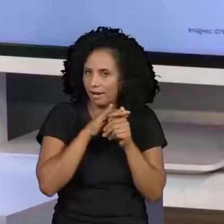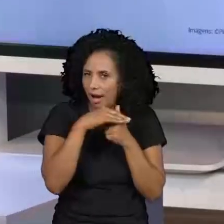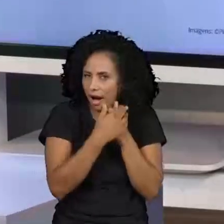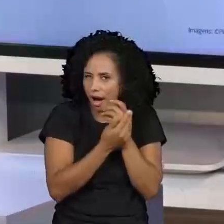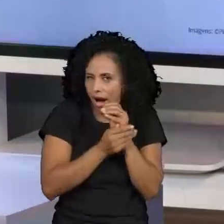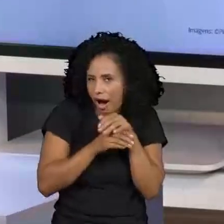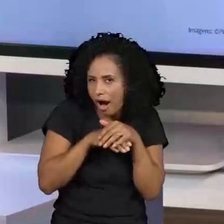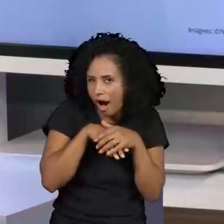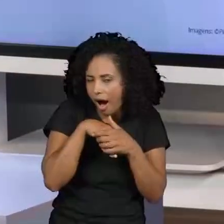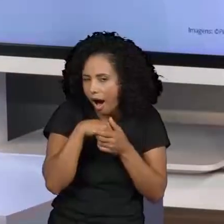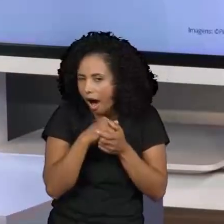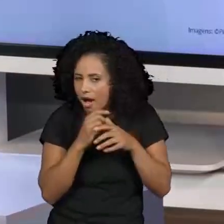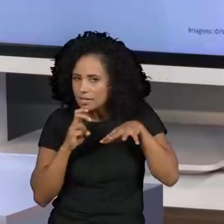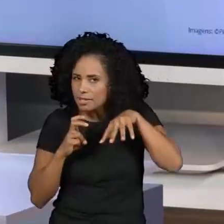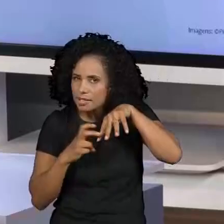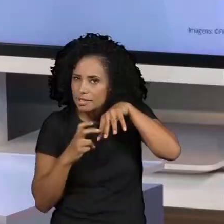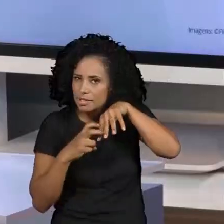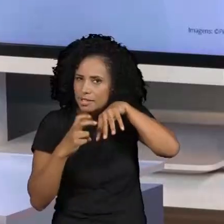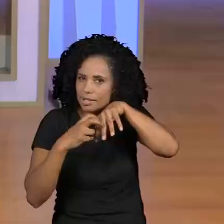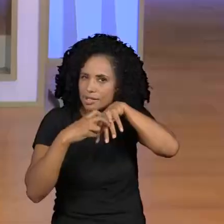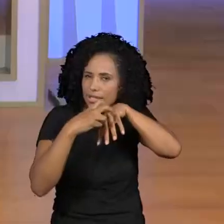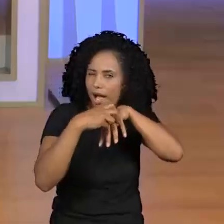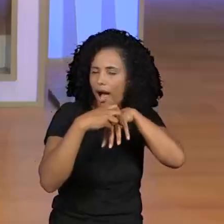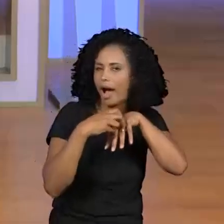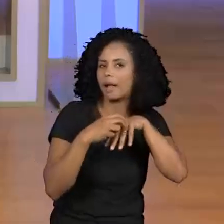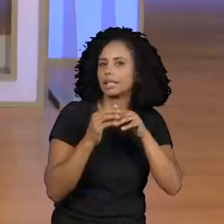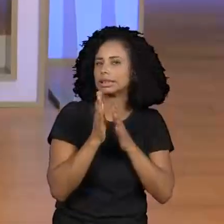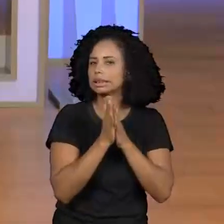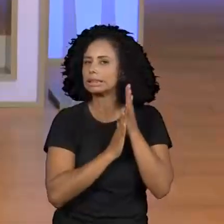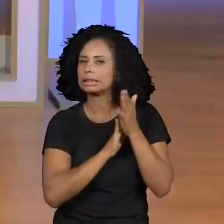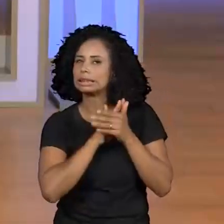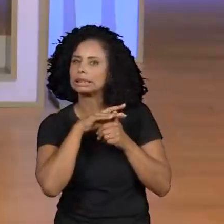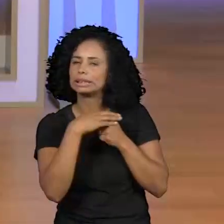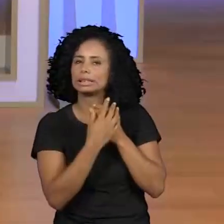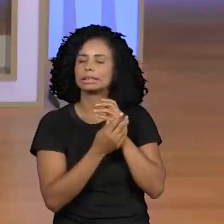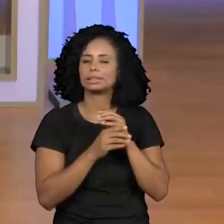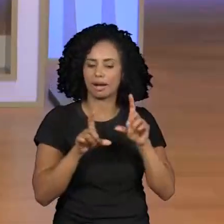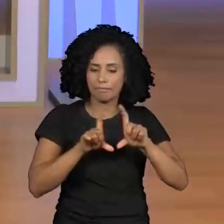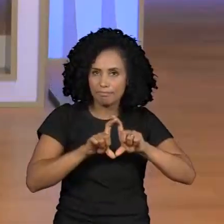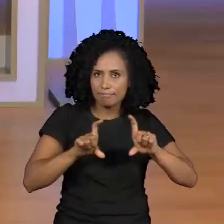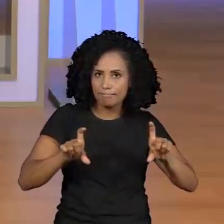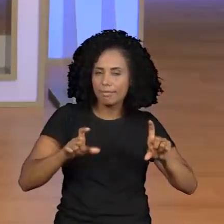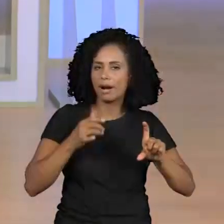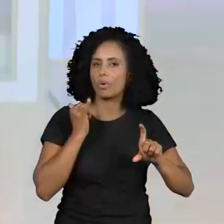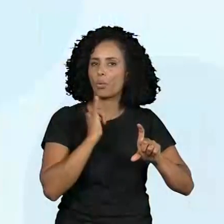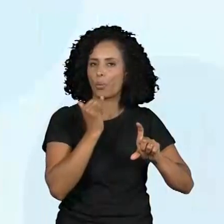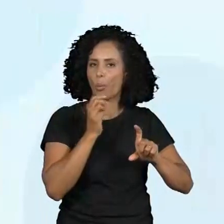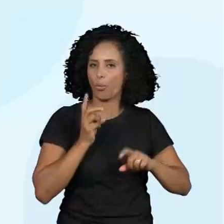dessa escada, nós continuaremos mais um trecho da nossa história.